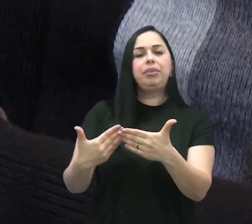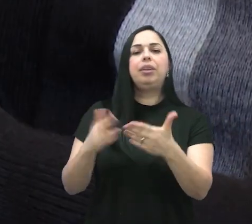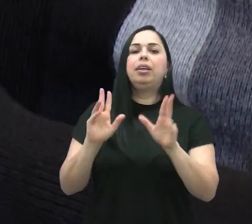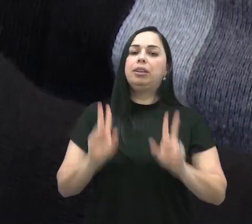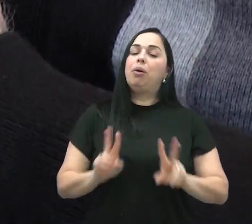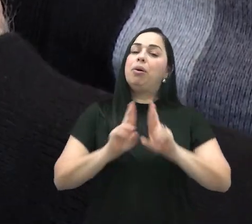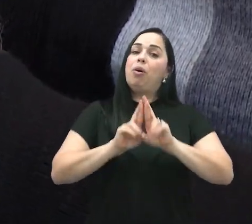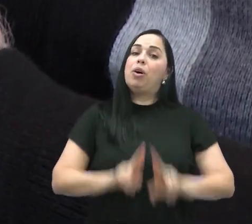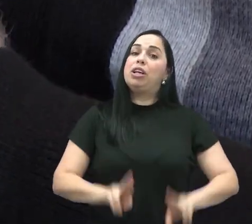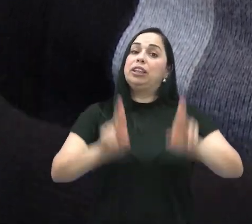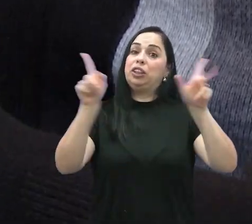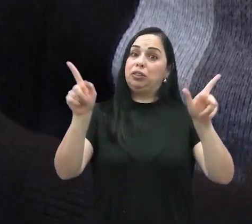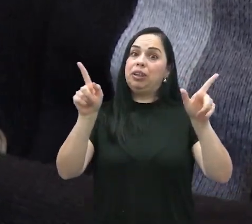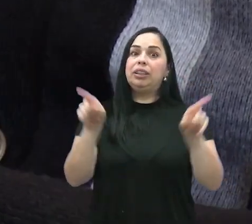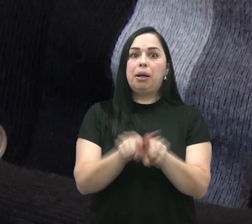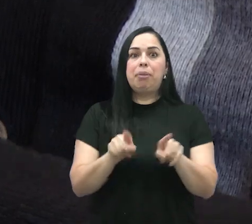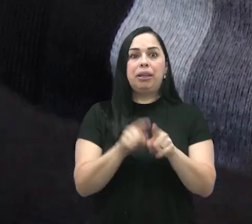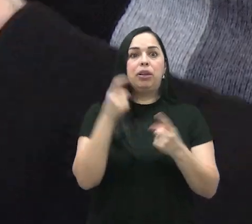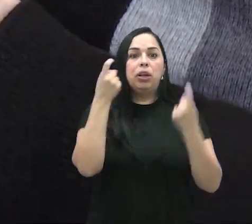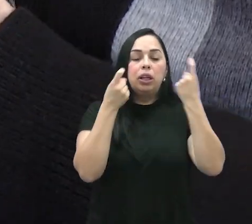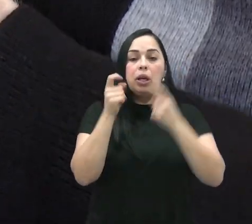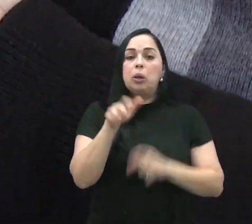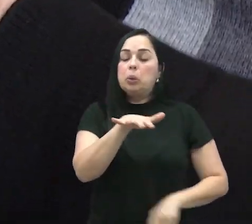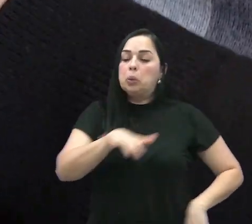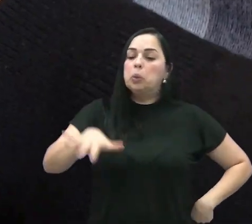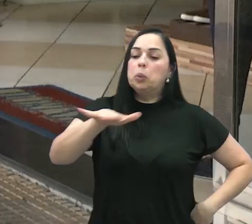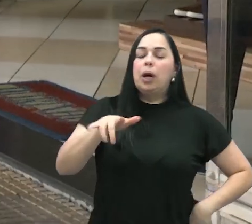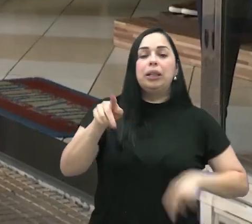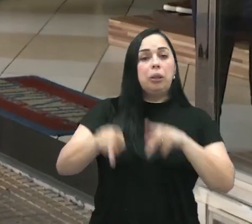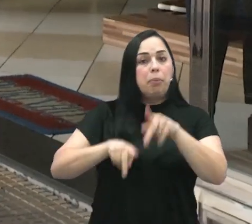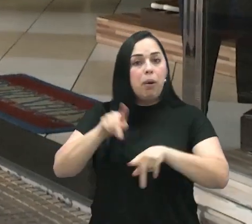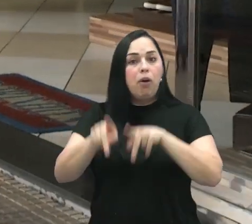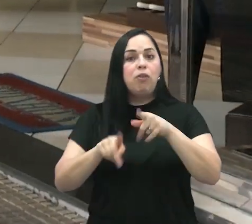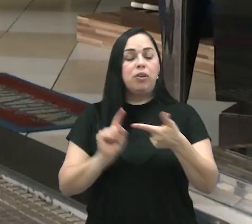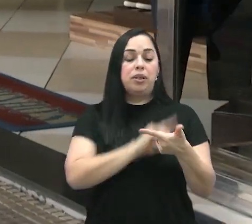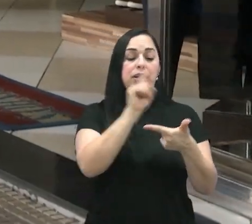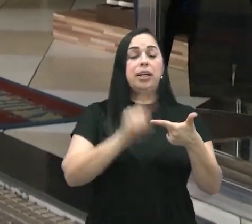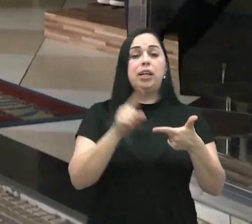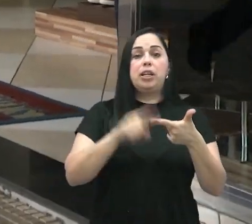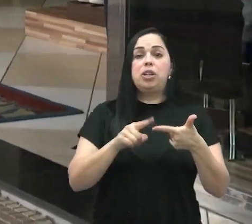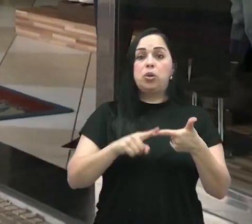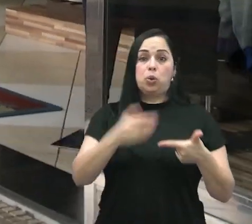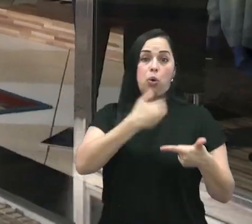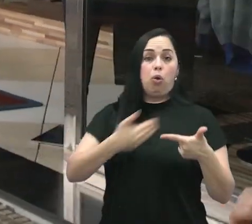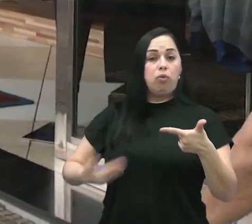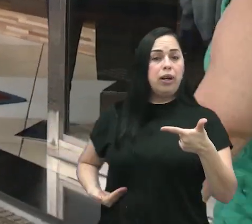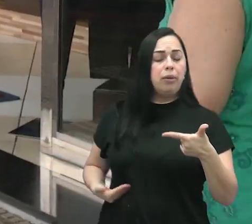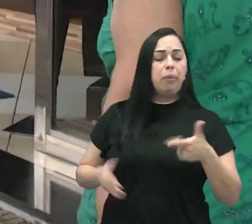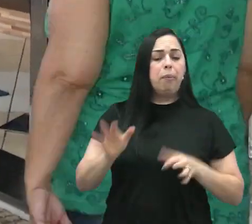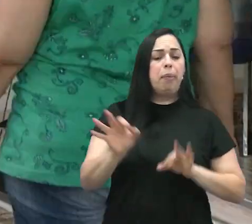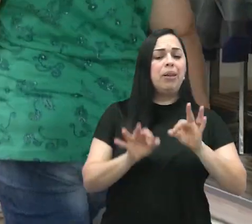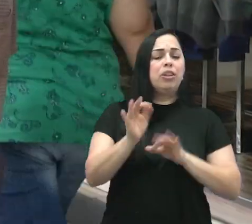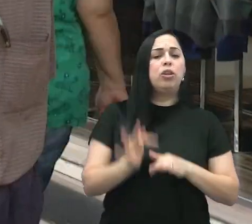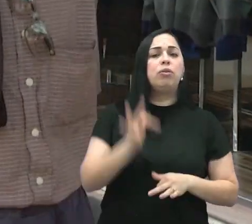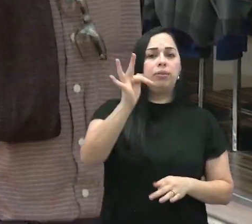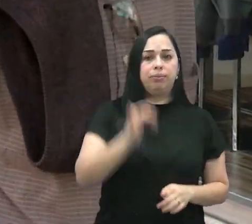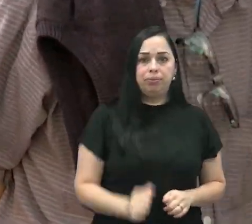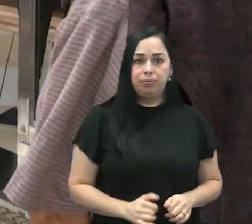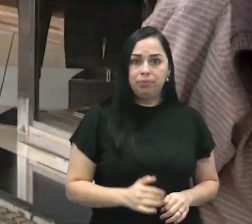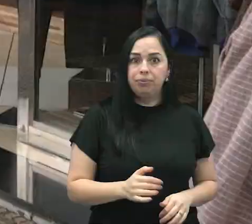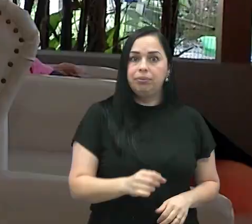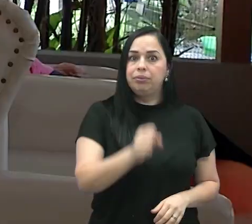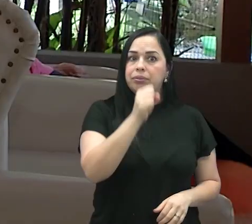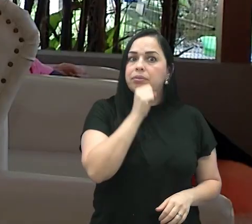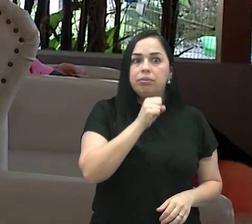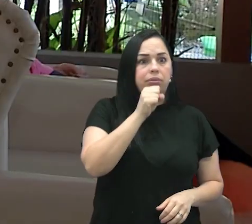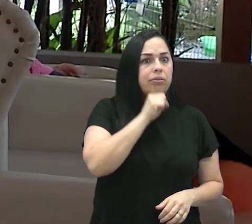Esse panorama trouxe uma nova realidade e preocupação, como a população e as autoridades têm se planejado para o